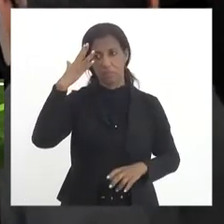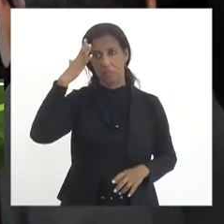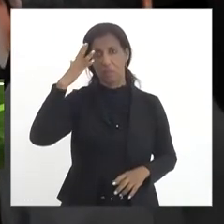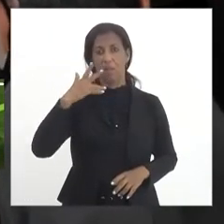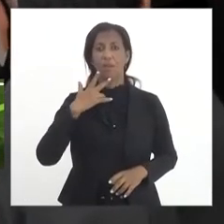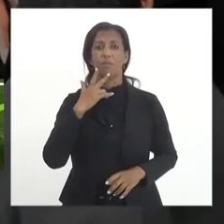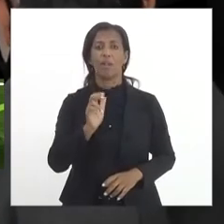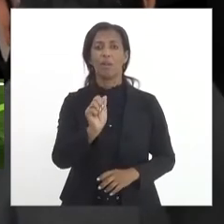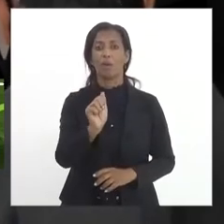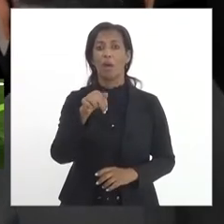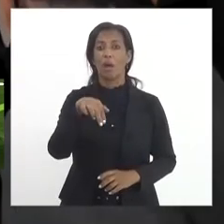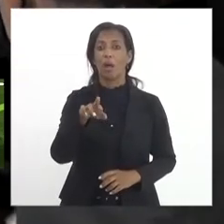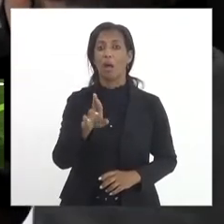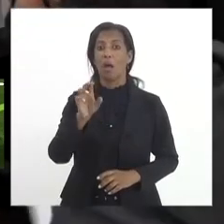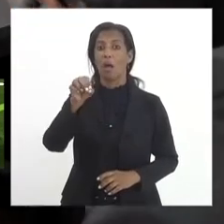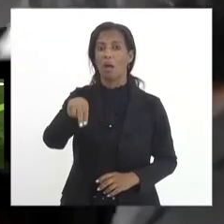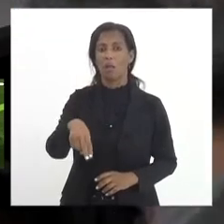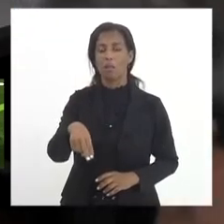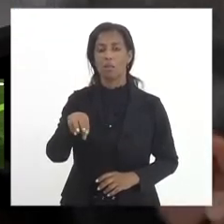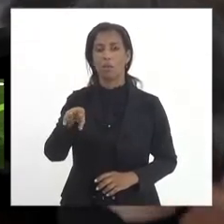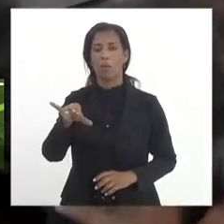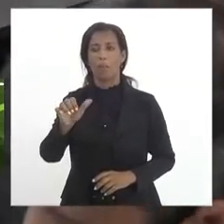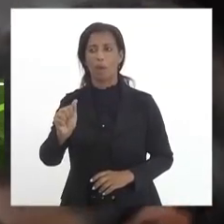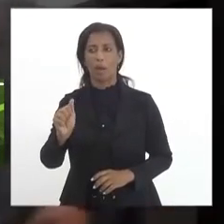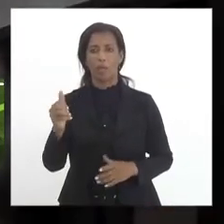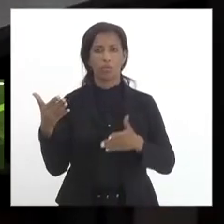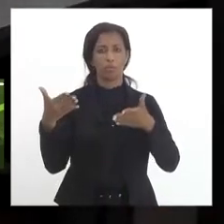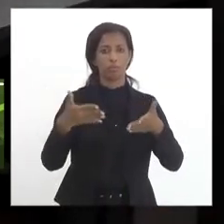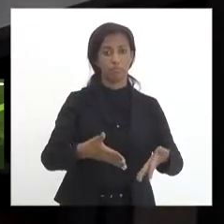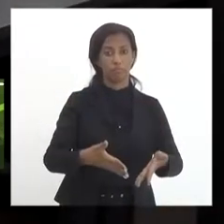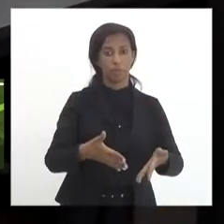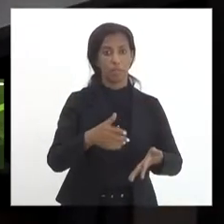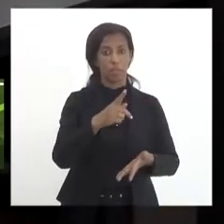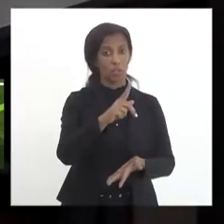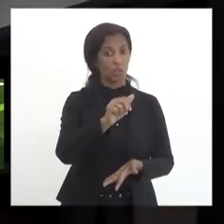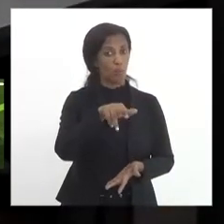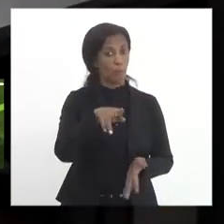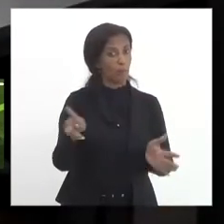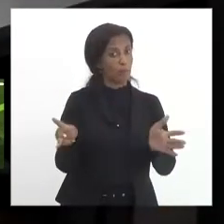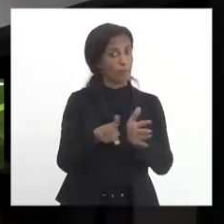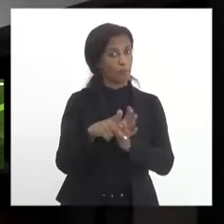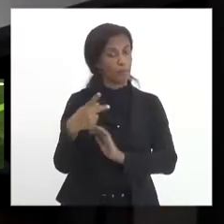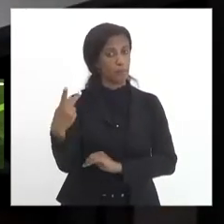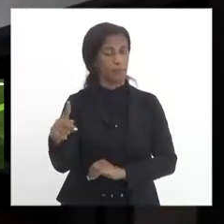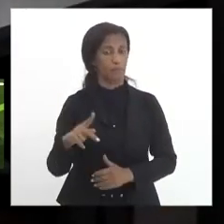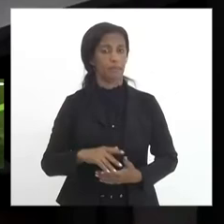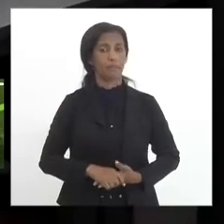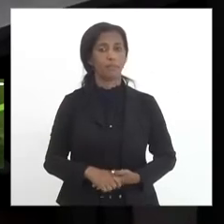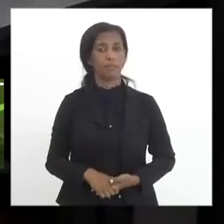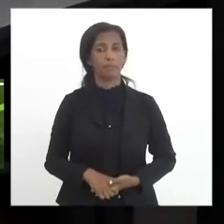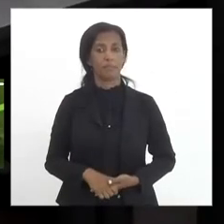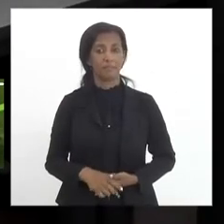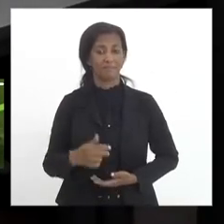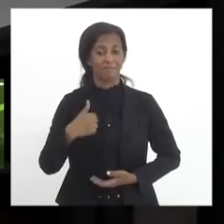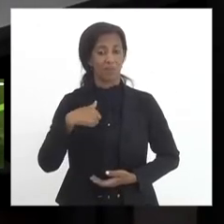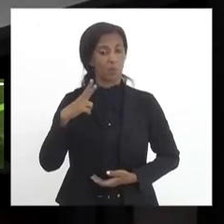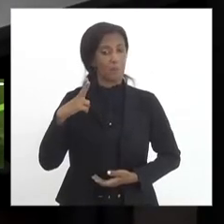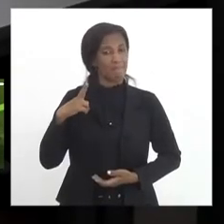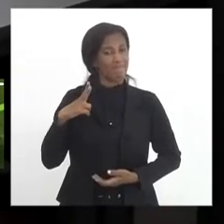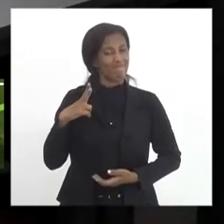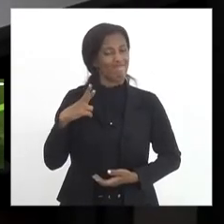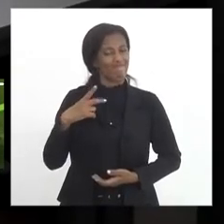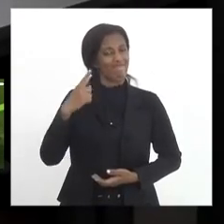uma defesa arraigada da pauta. De uma pauta dele, que eu particularmente